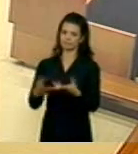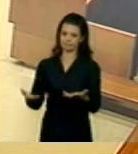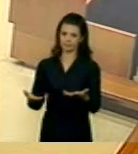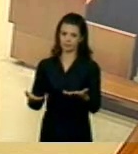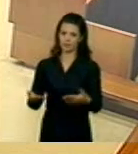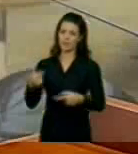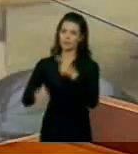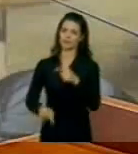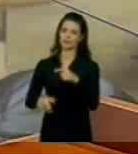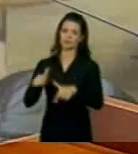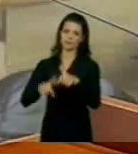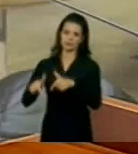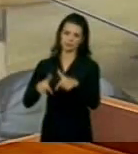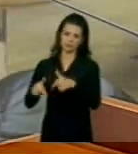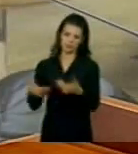parlamentar.